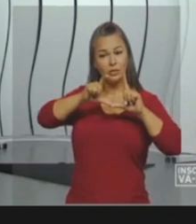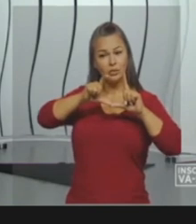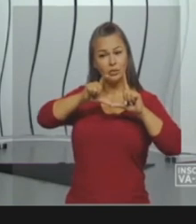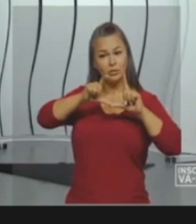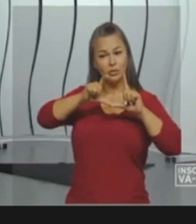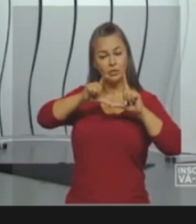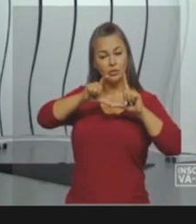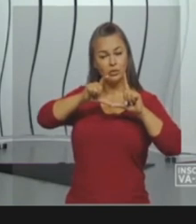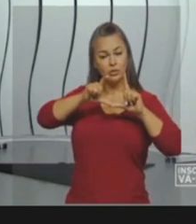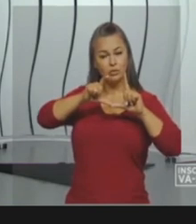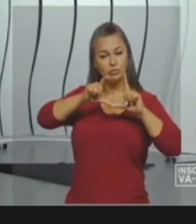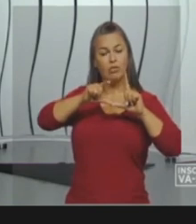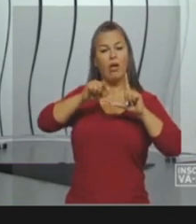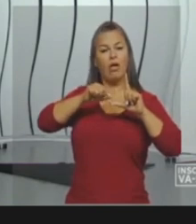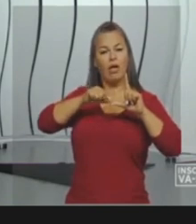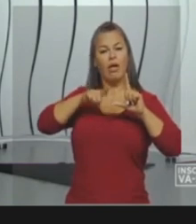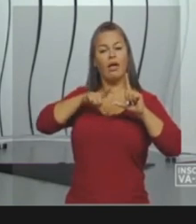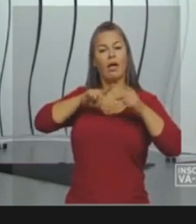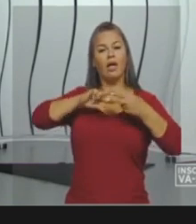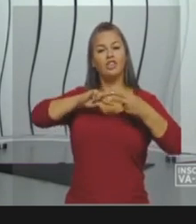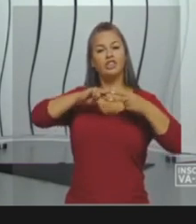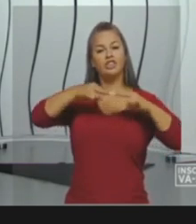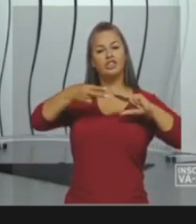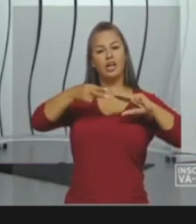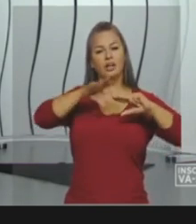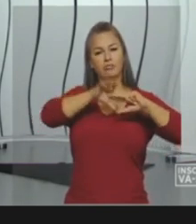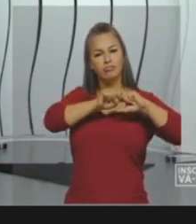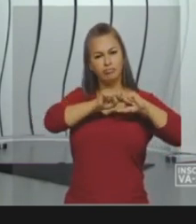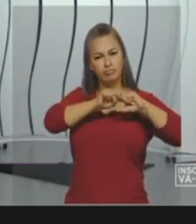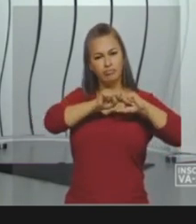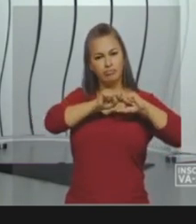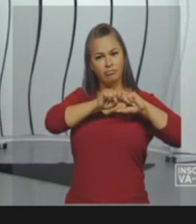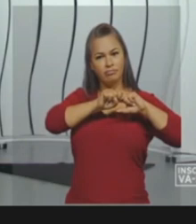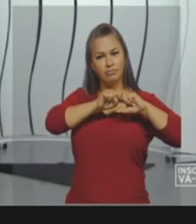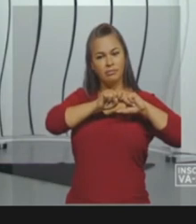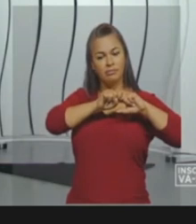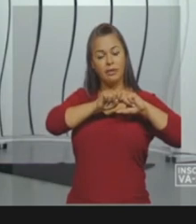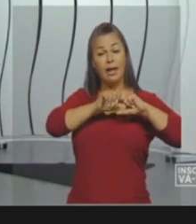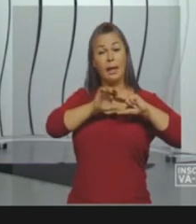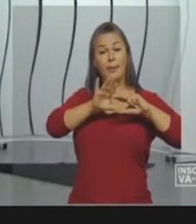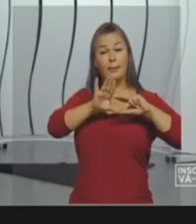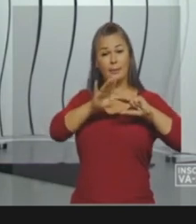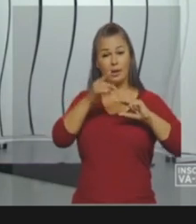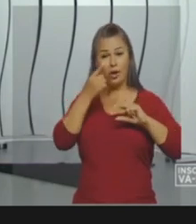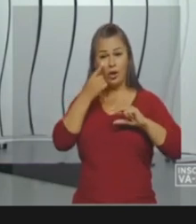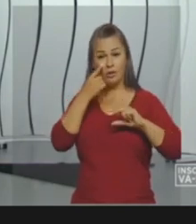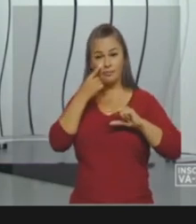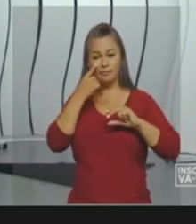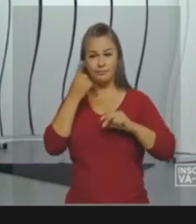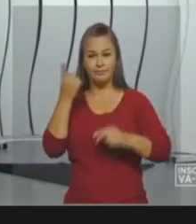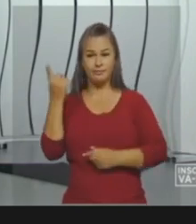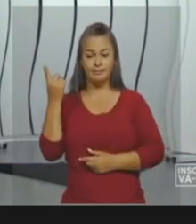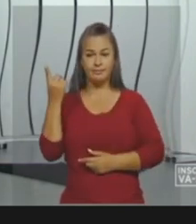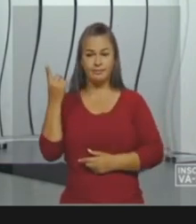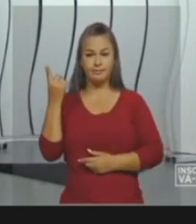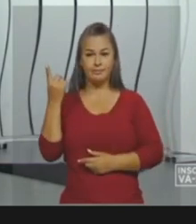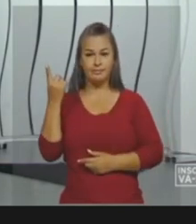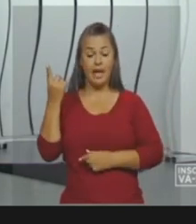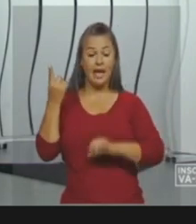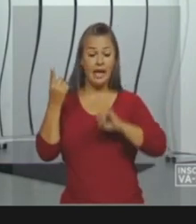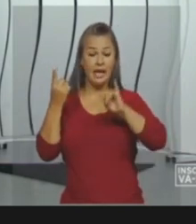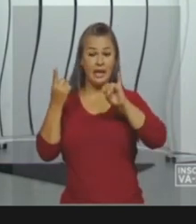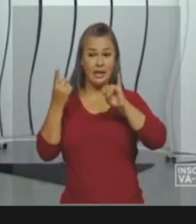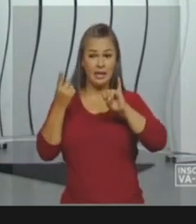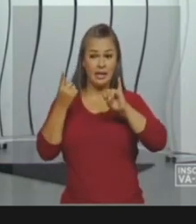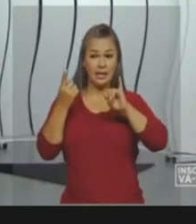O IA, ele está dizendo então, vamos colocar aqui, ó, o IA. O IA codifica a proteína